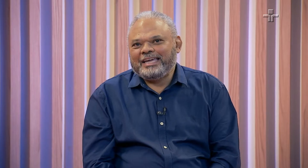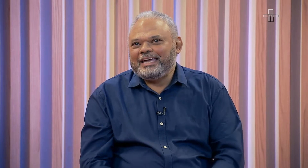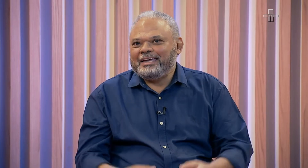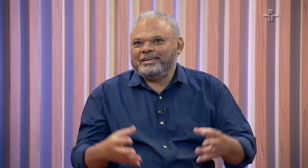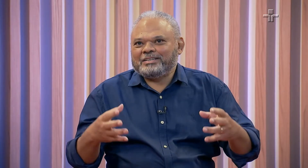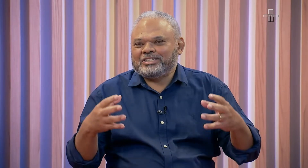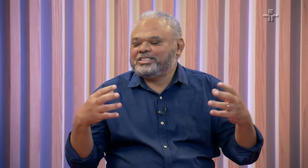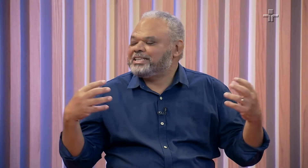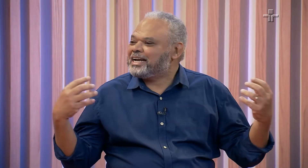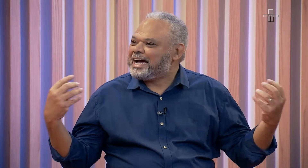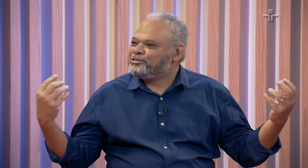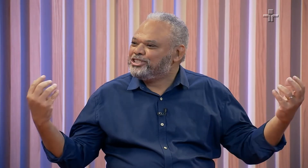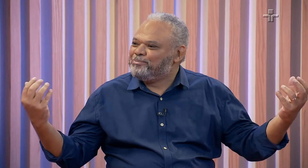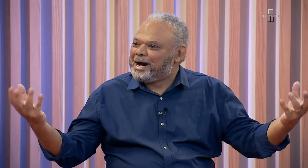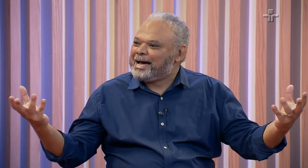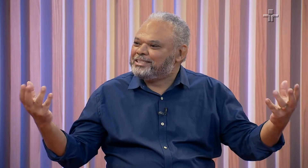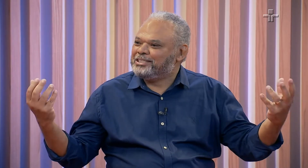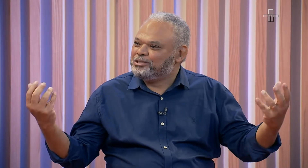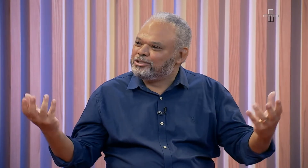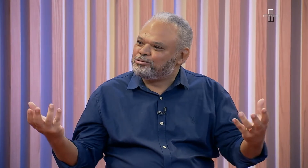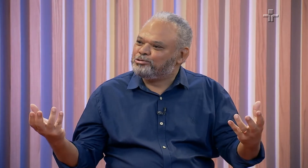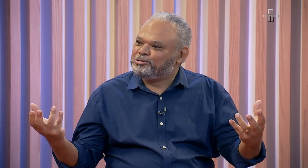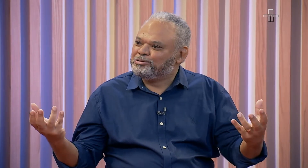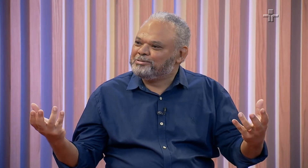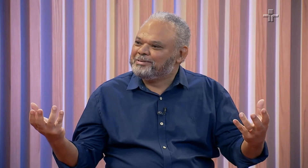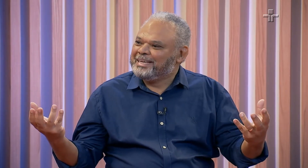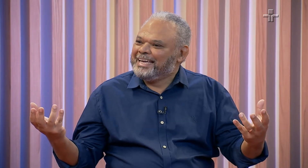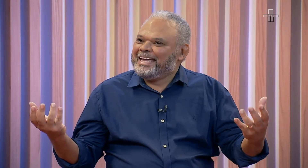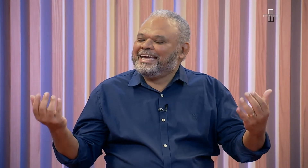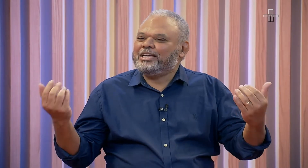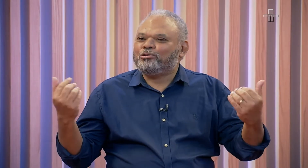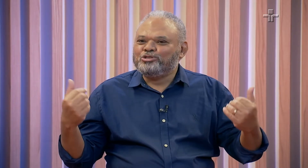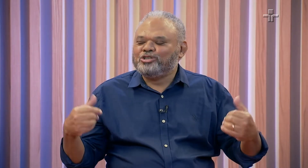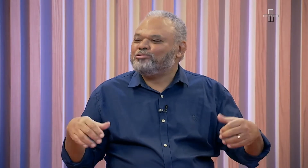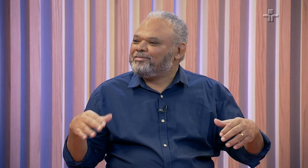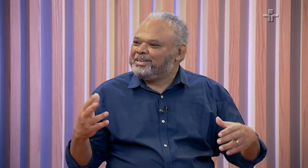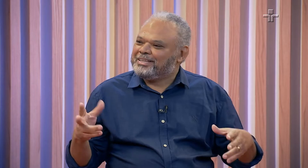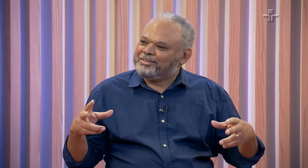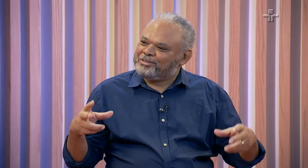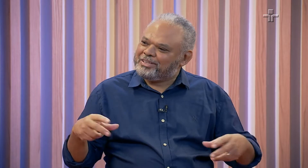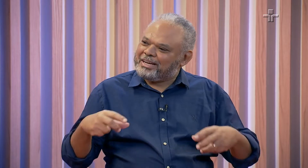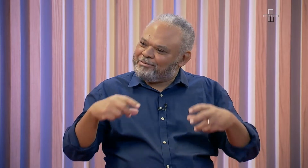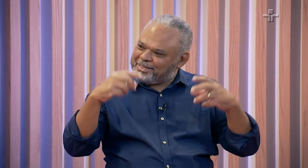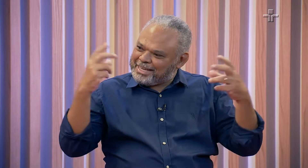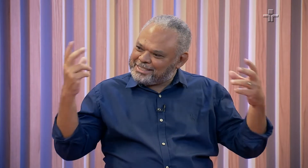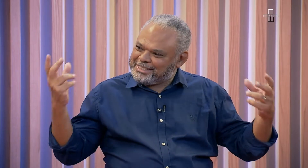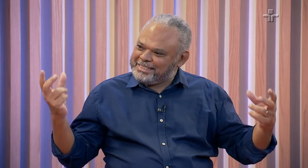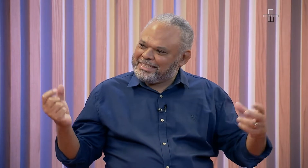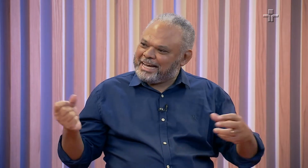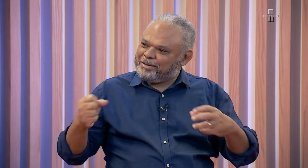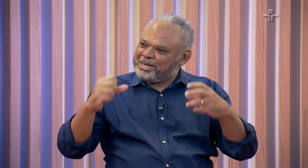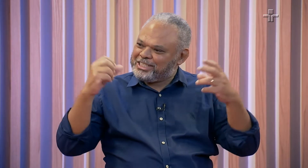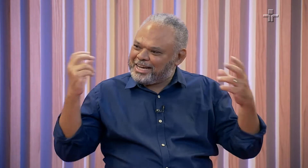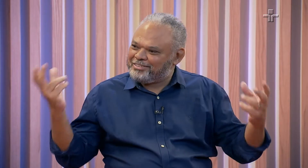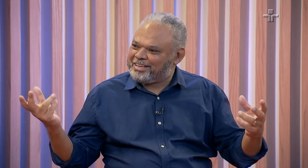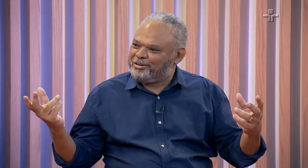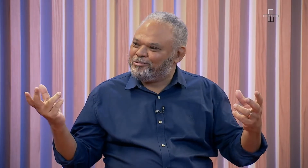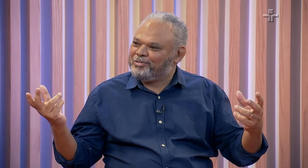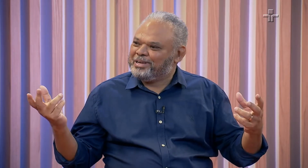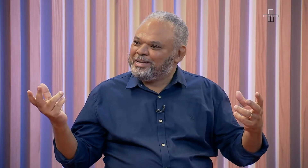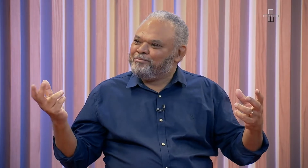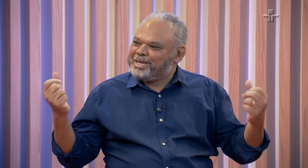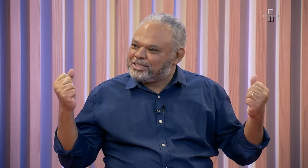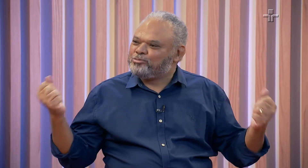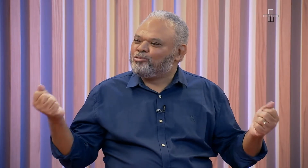de ter a gente cercado de imagens e tudo, ele continua vendendo assim, a fantasia, a